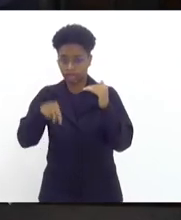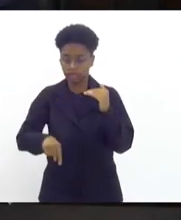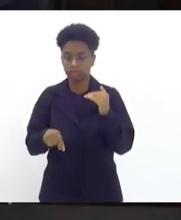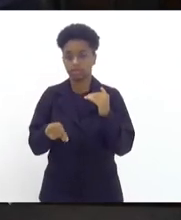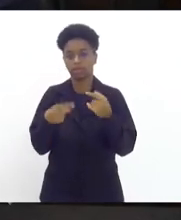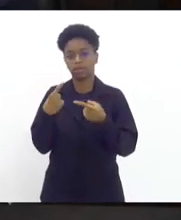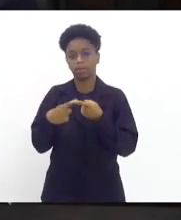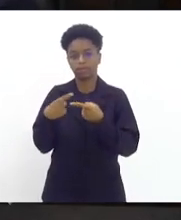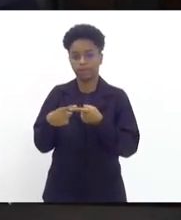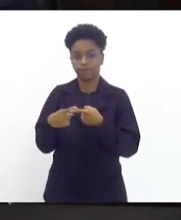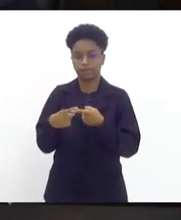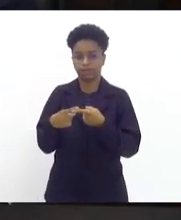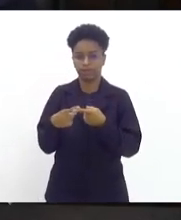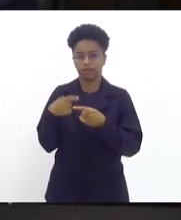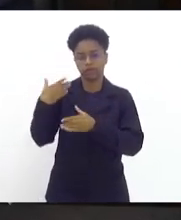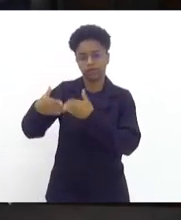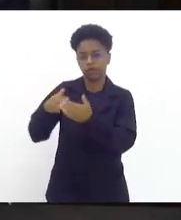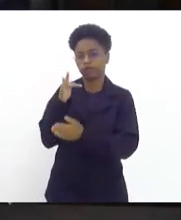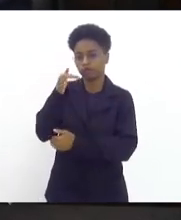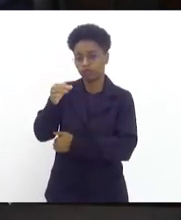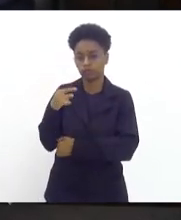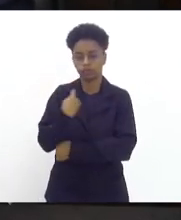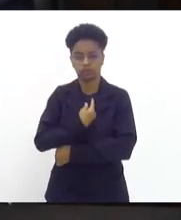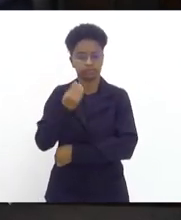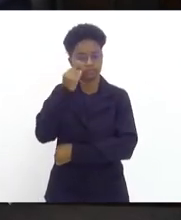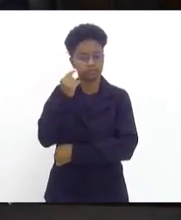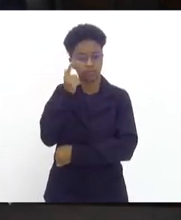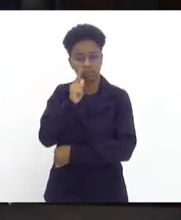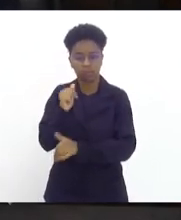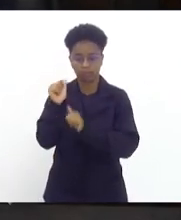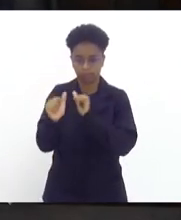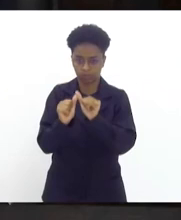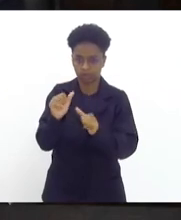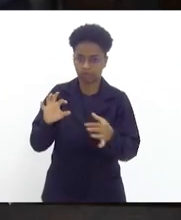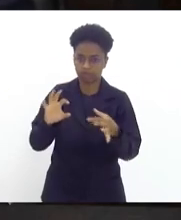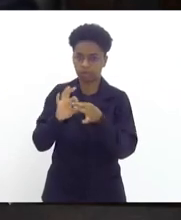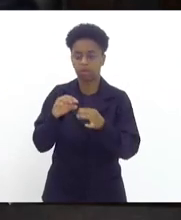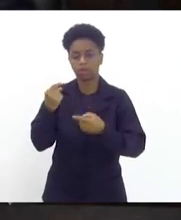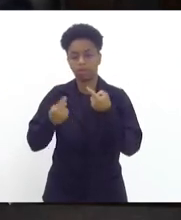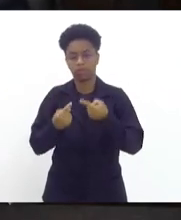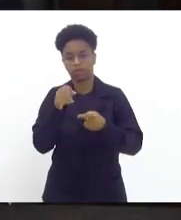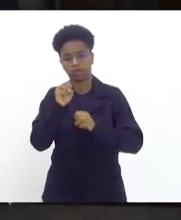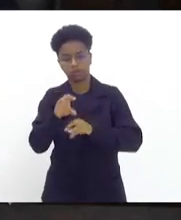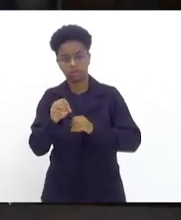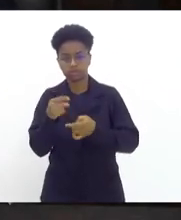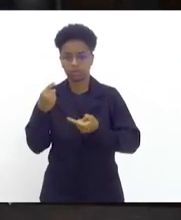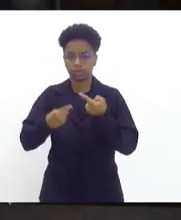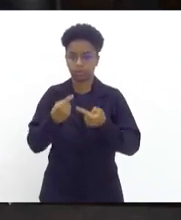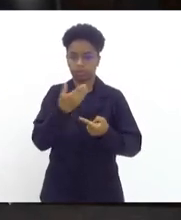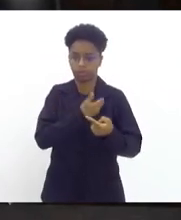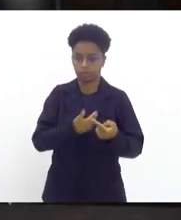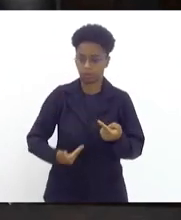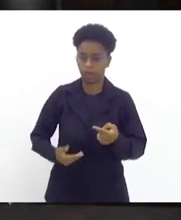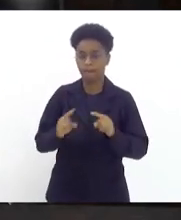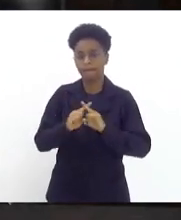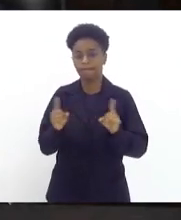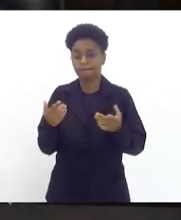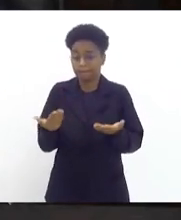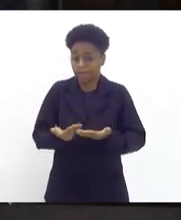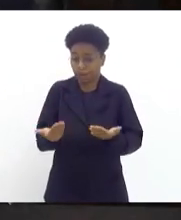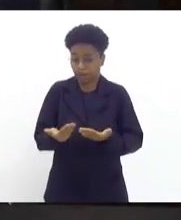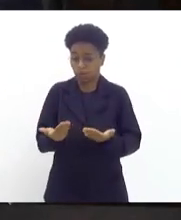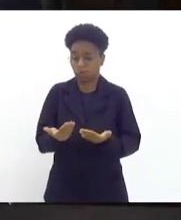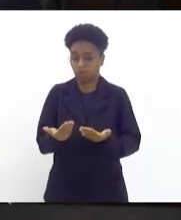que no médio no longo prazo a gente consiga mudar isso atreladas políticas de educação as políticas públicas mas nesse momento